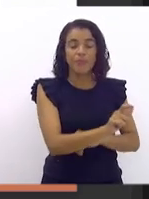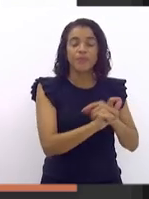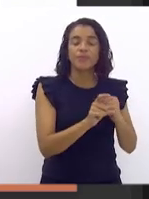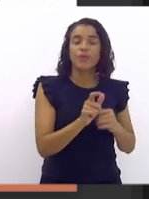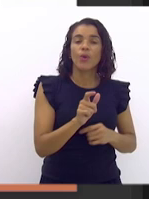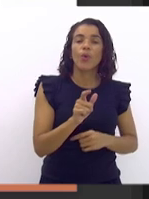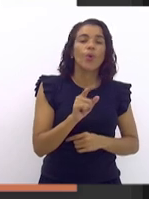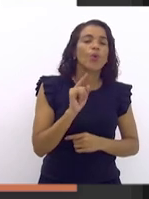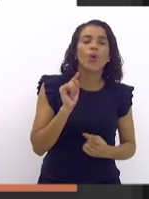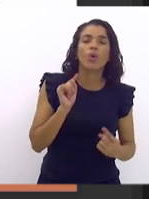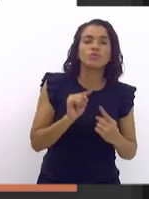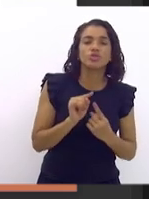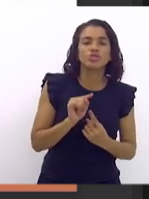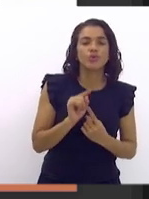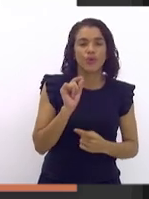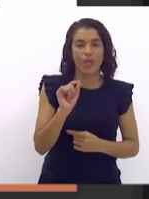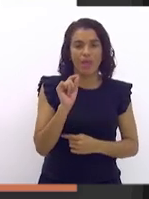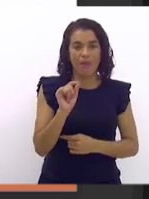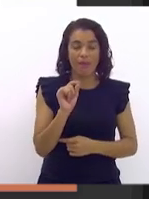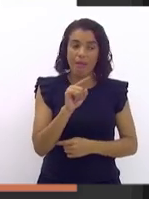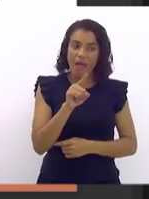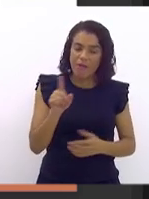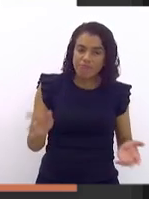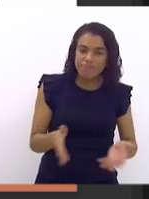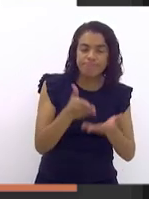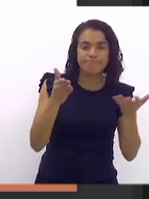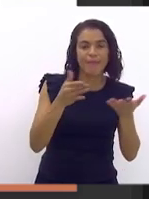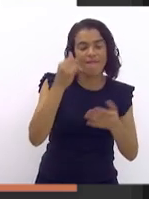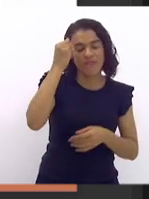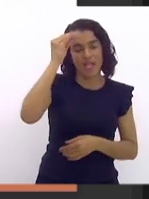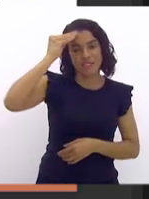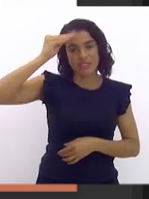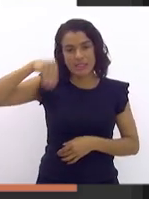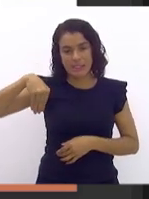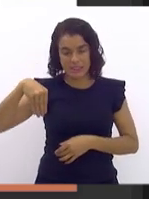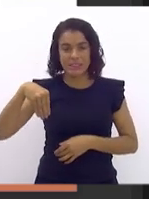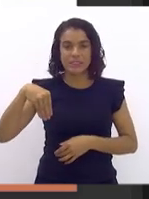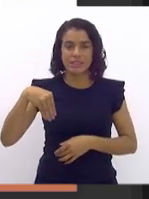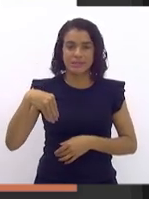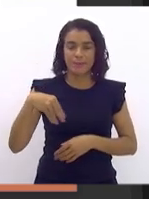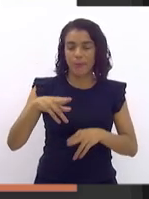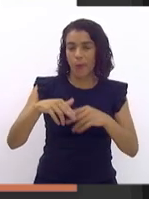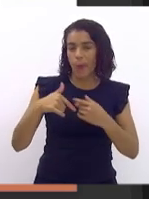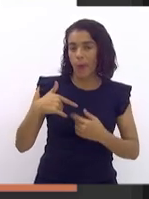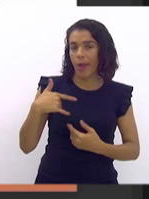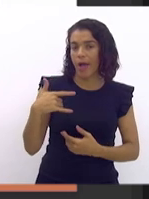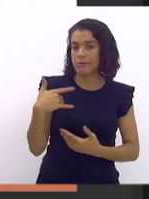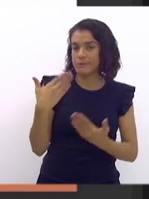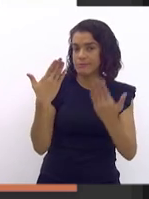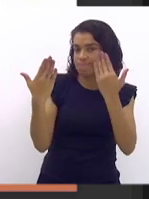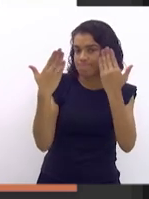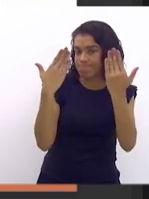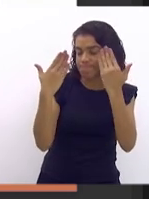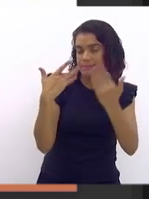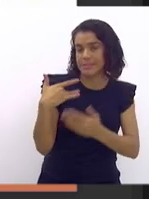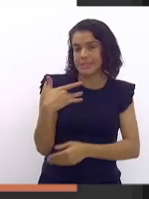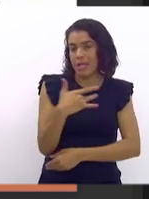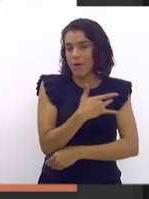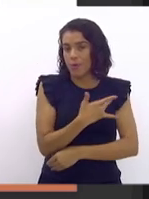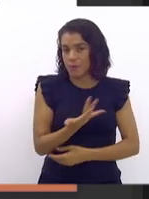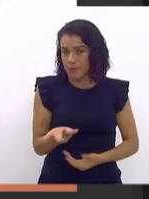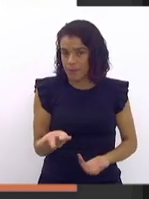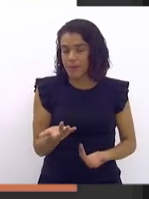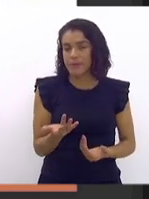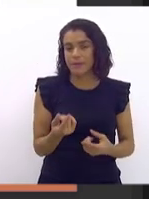não desistam de estar na carreira política pela falta de saúde mental mesmo, pela falta de estrutura